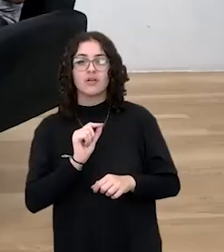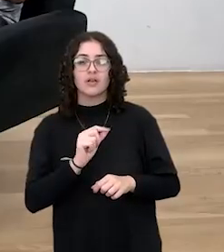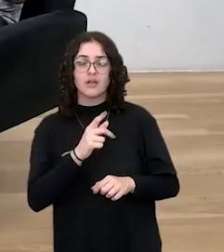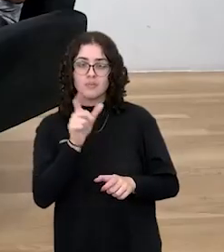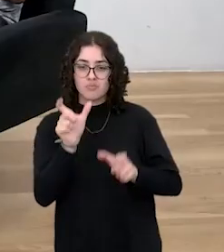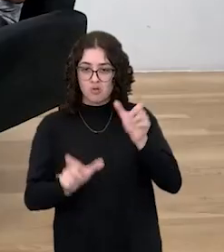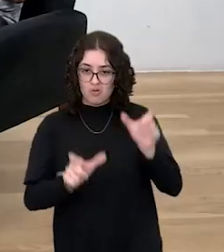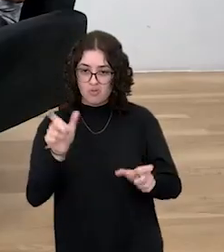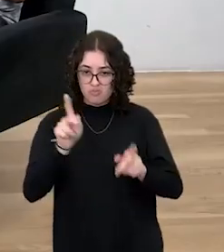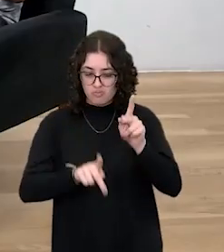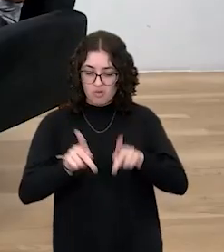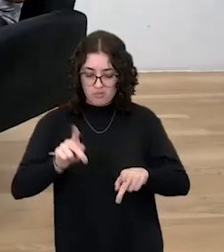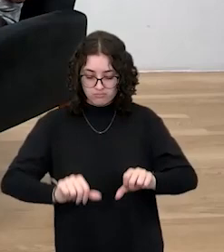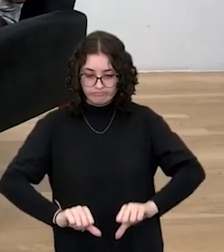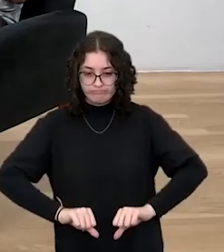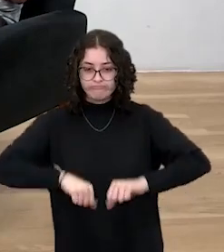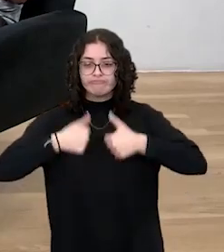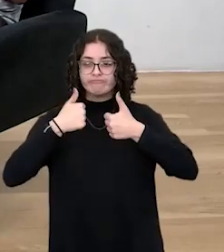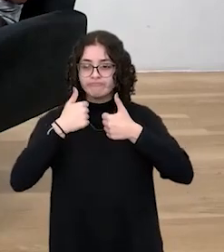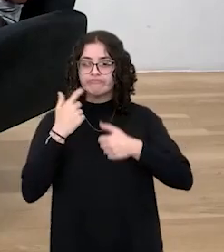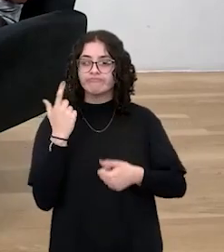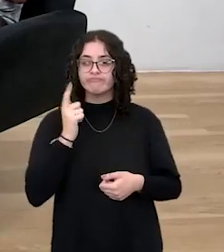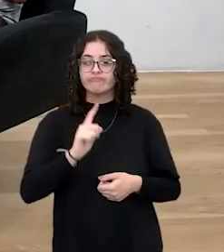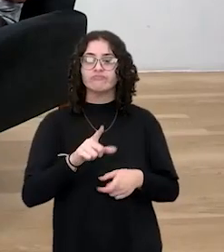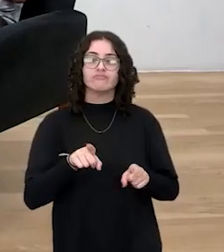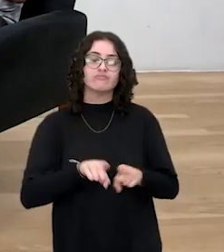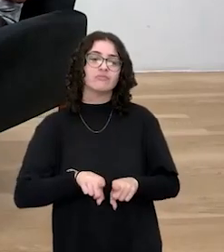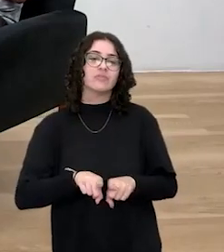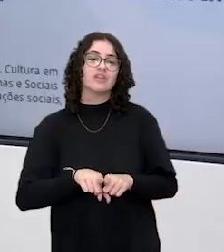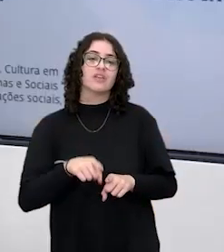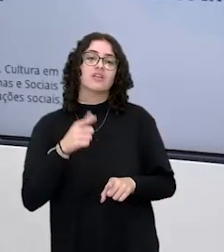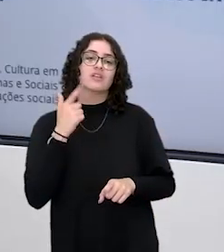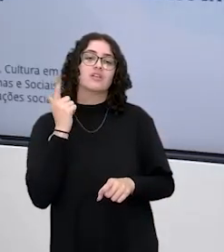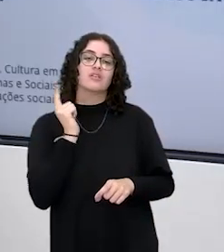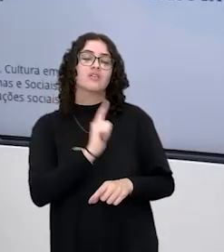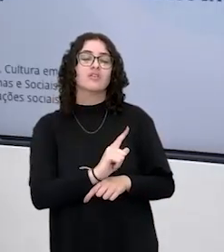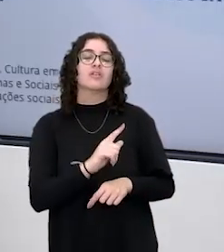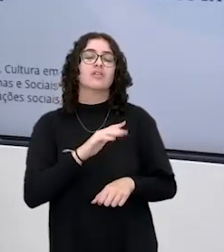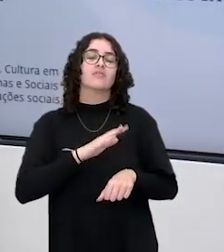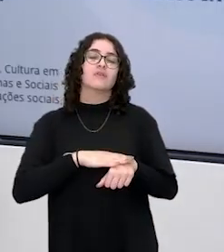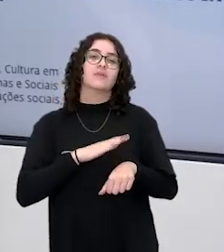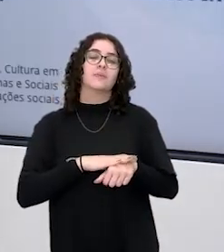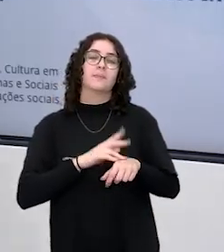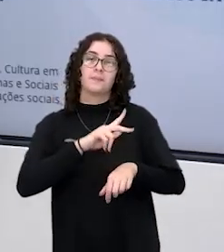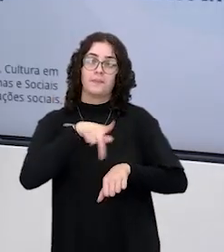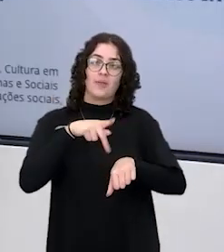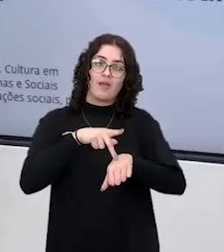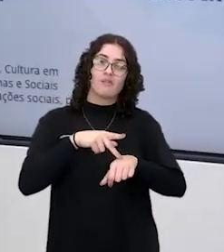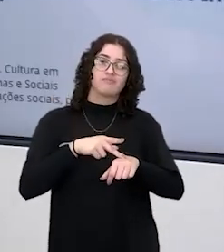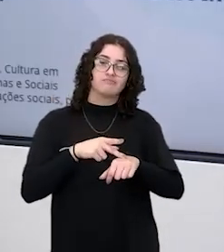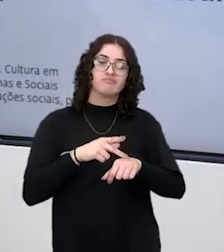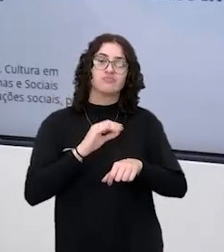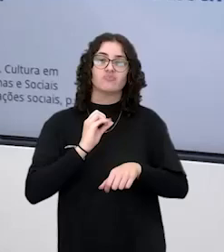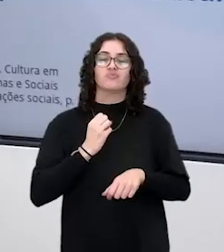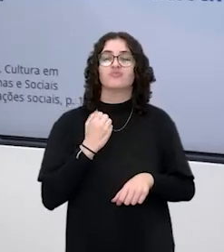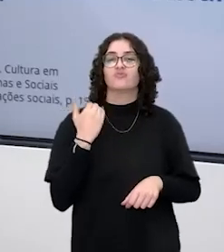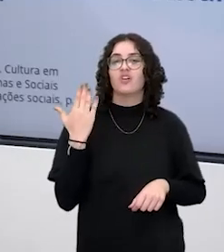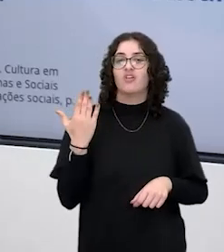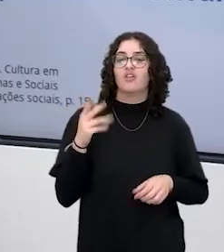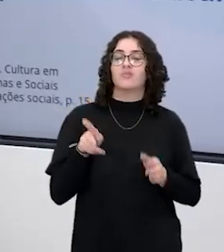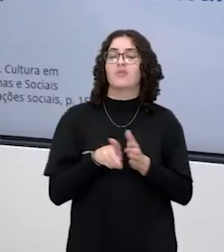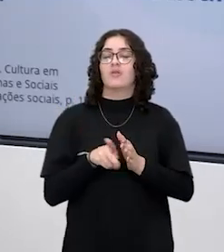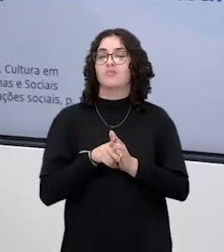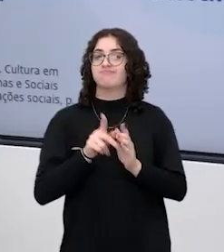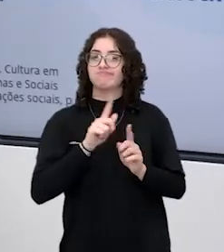povo, isso é fundamental para a alocação desse mesmo país num cenário internacional